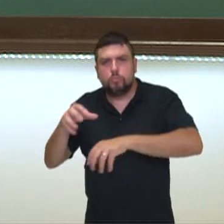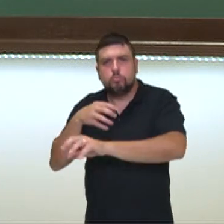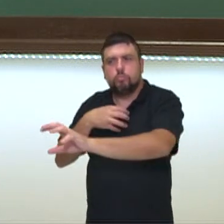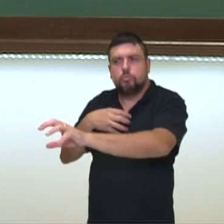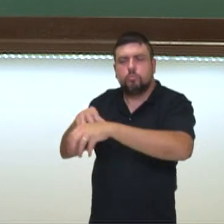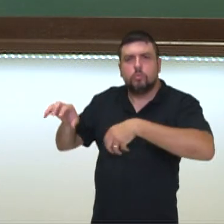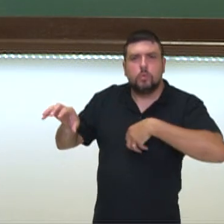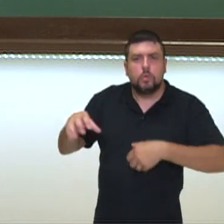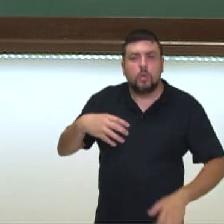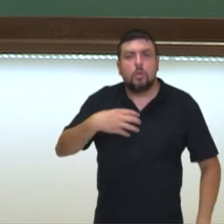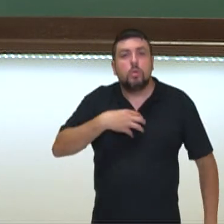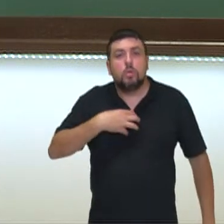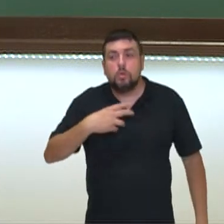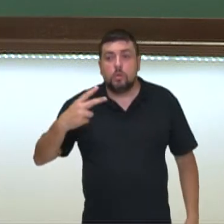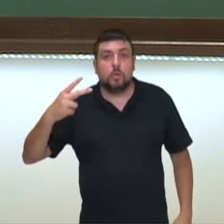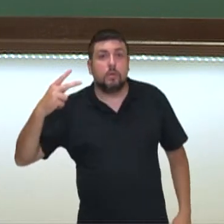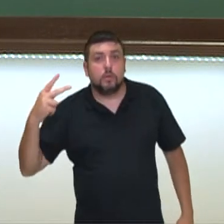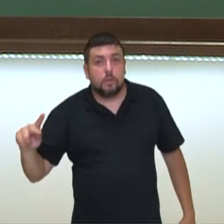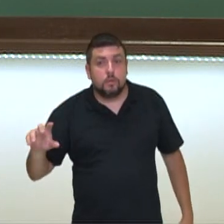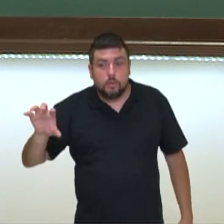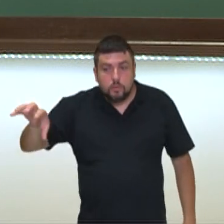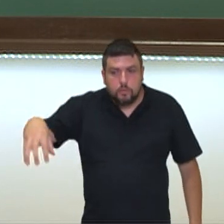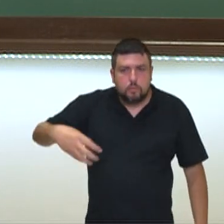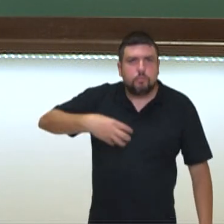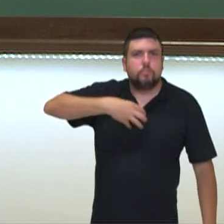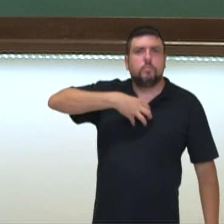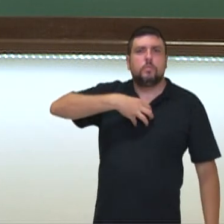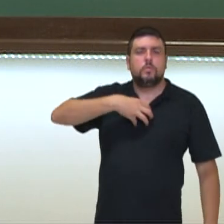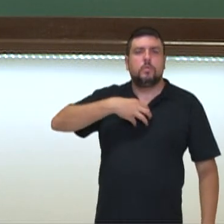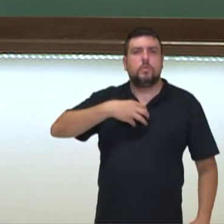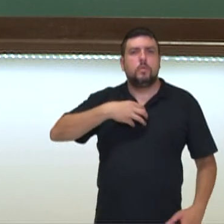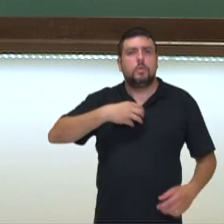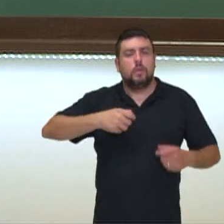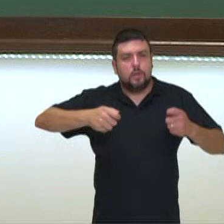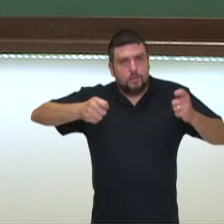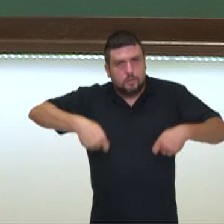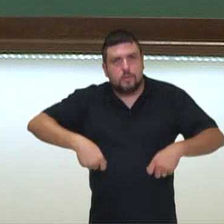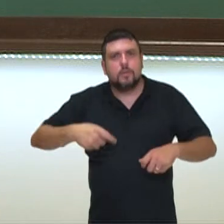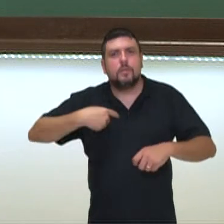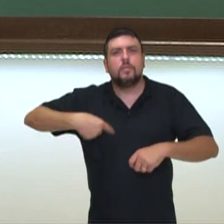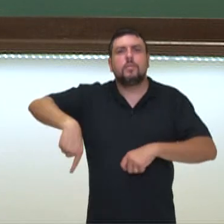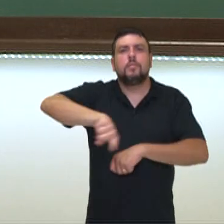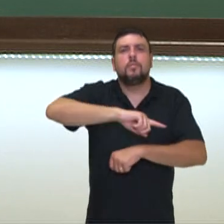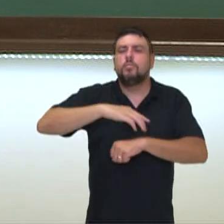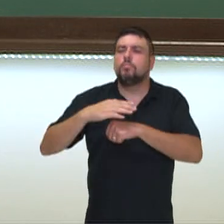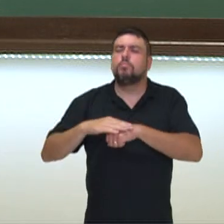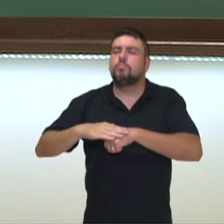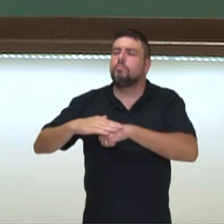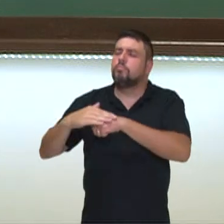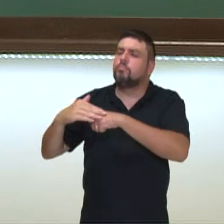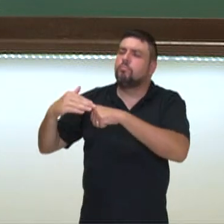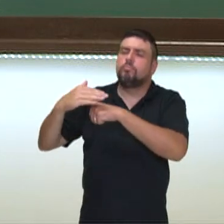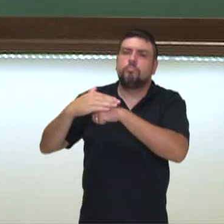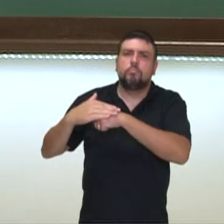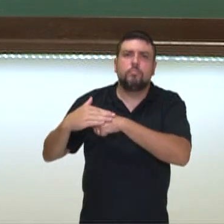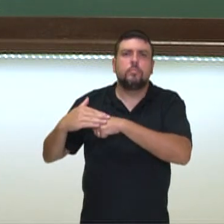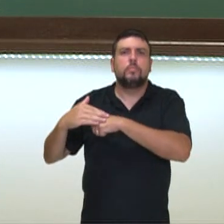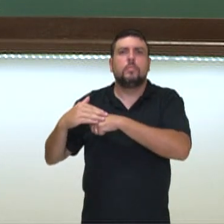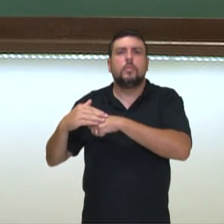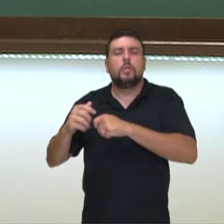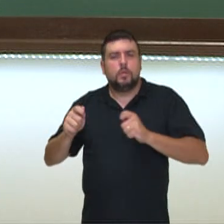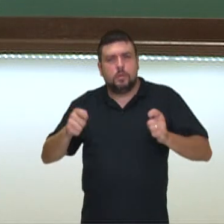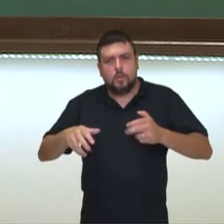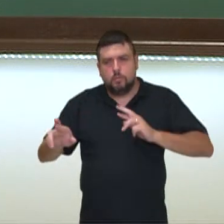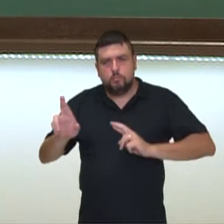circunstância que ele está vivendo. Então nos torna uma pessoa mais afetiva, né? E favorece os